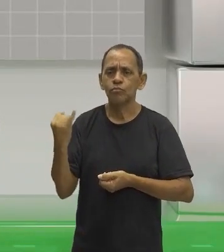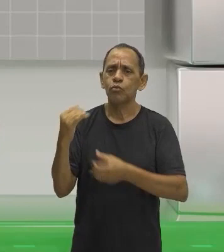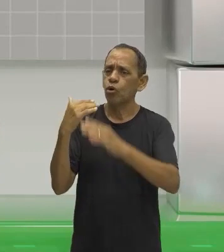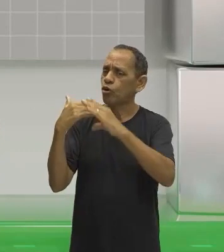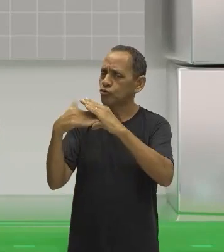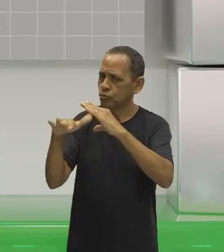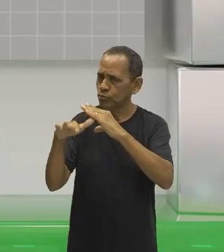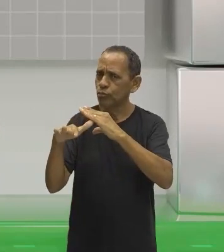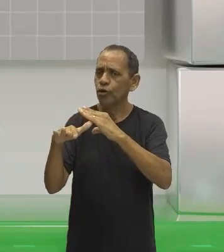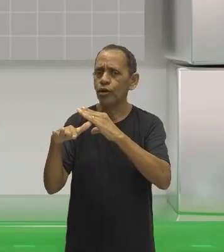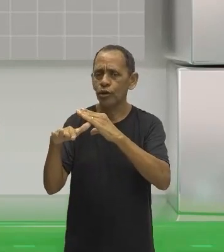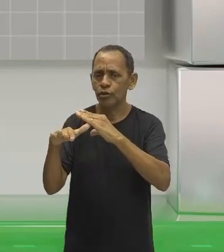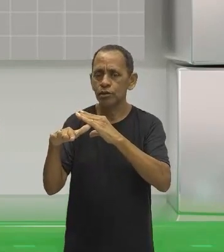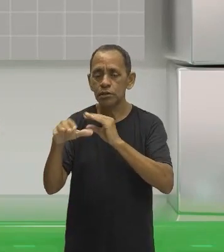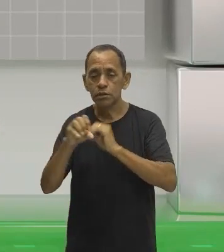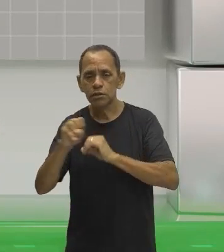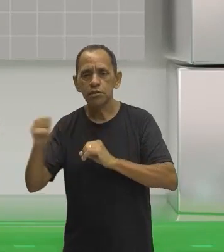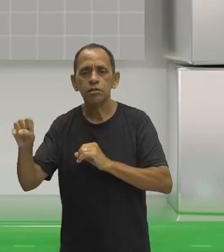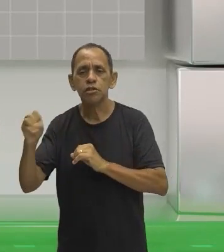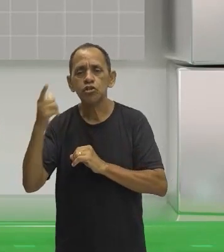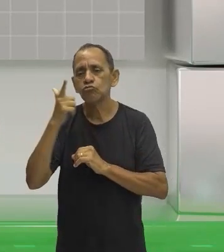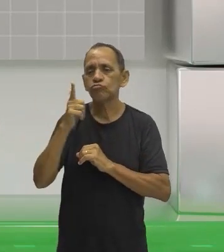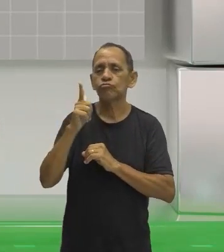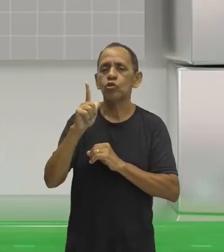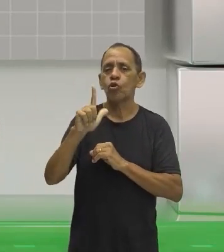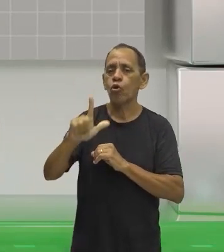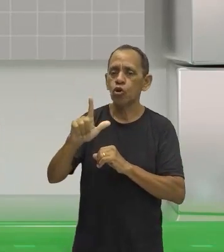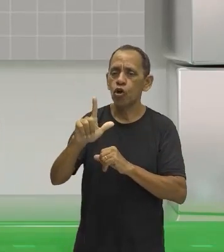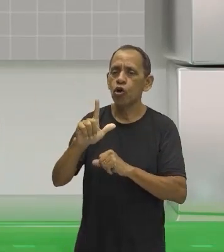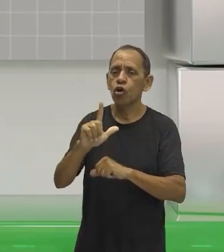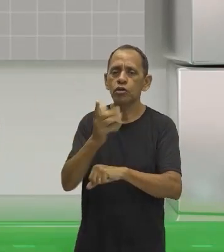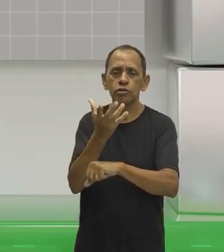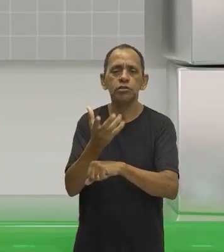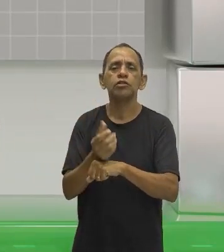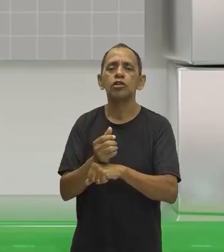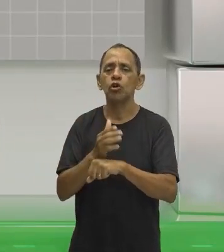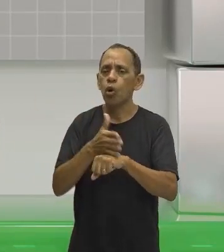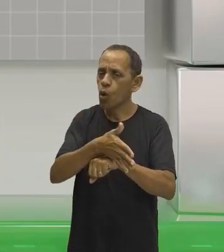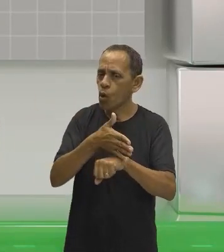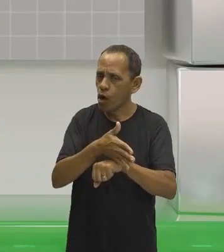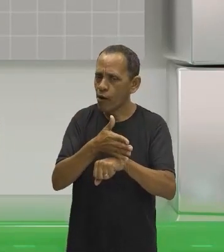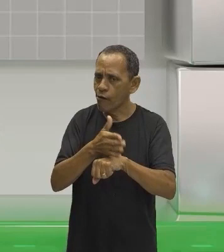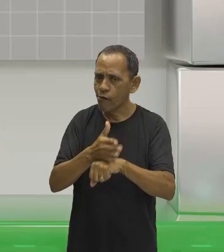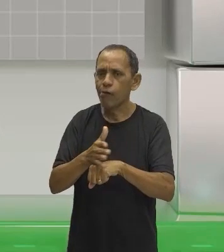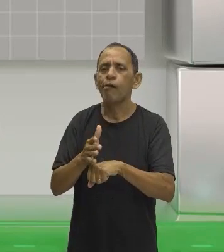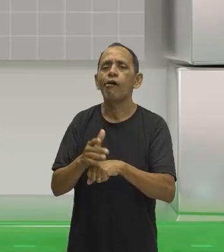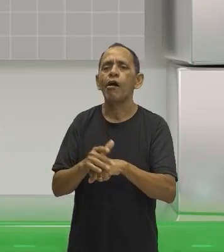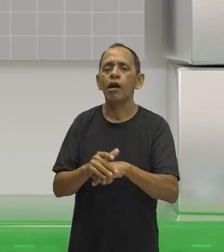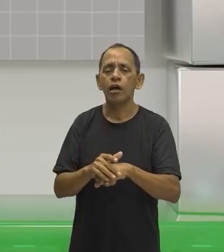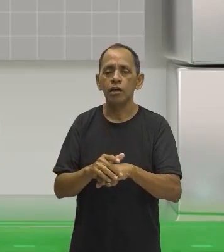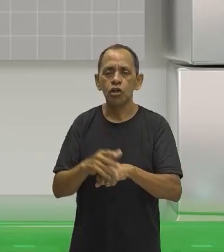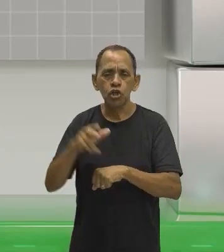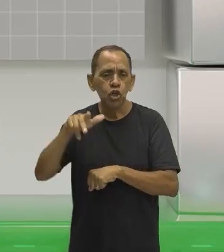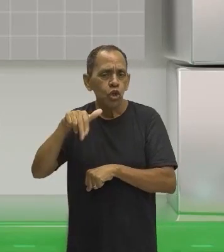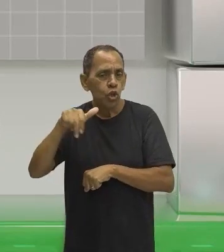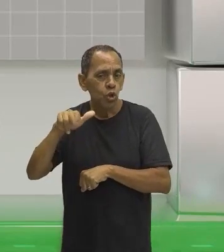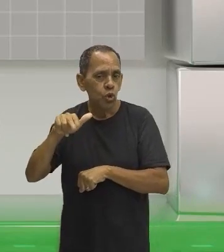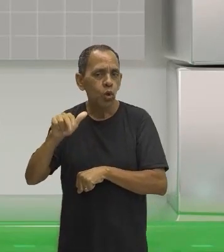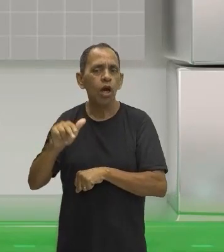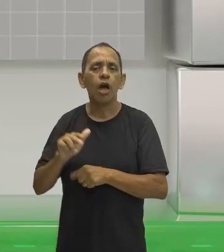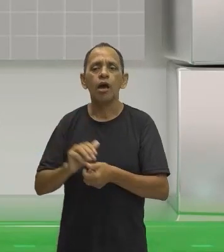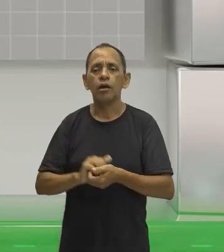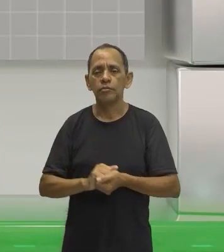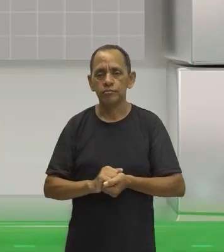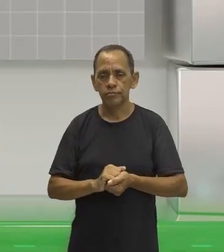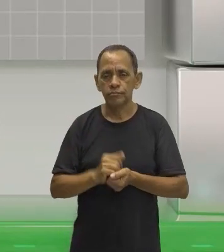não conseguiu acessar esse e-mail, nunca conseguiu entrar, está com alguma dificuldade, você tem que